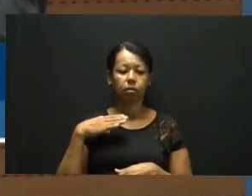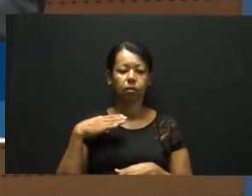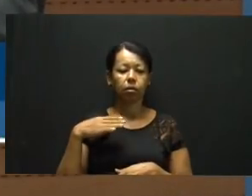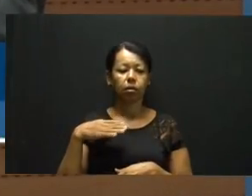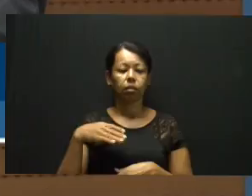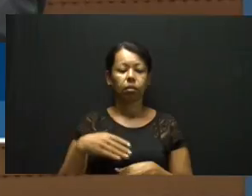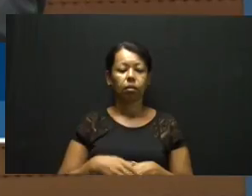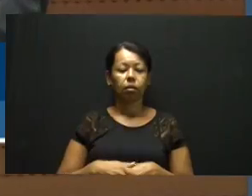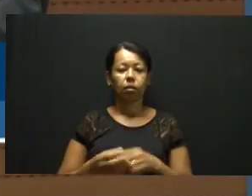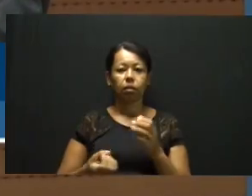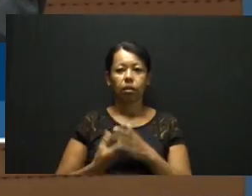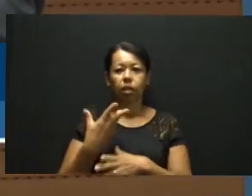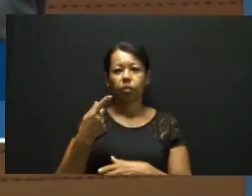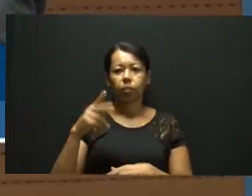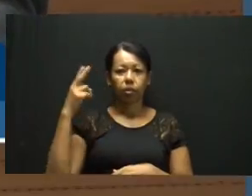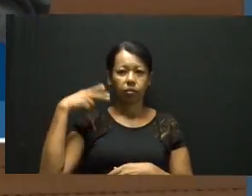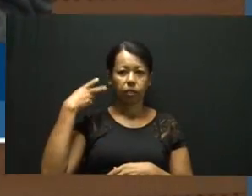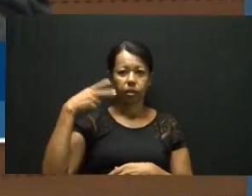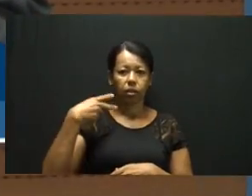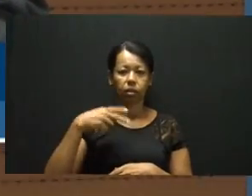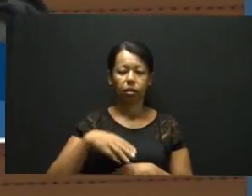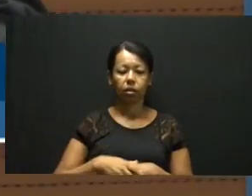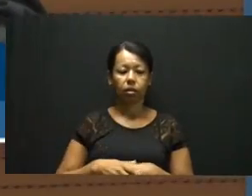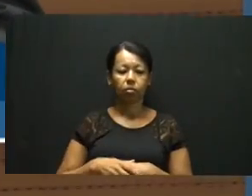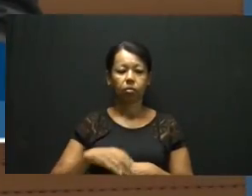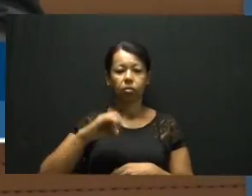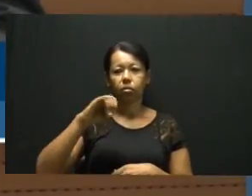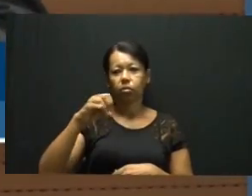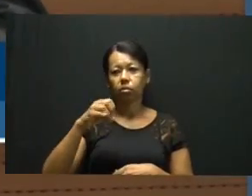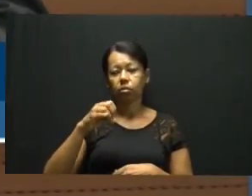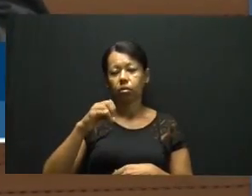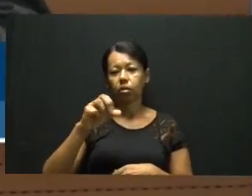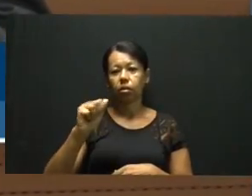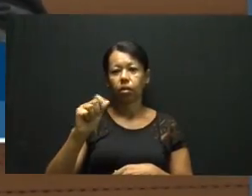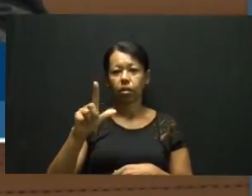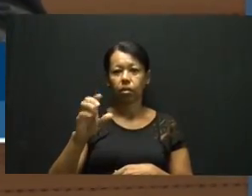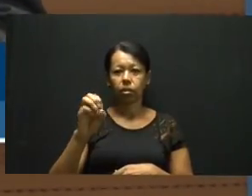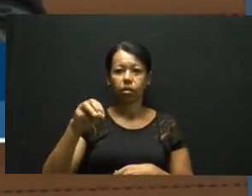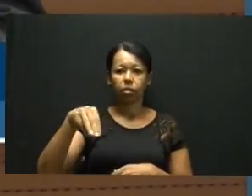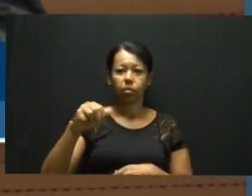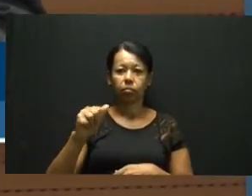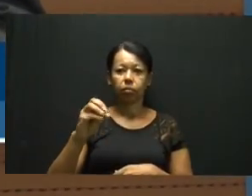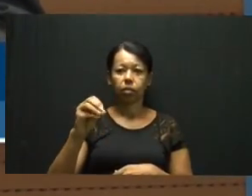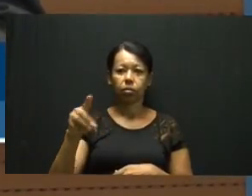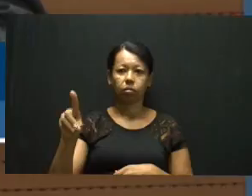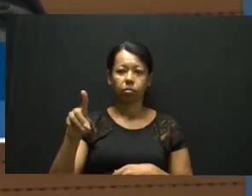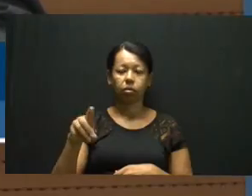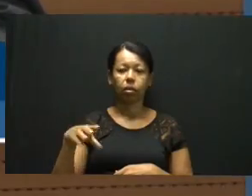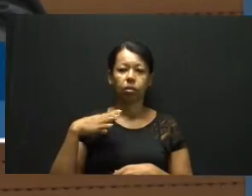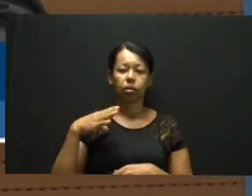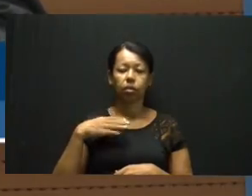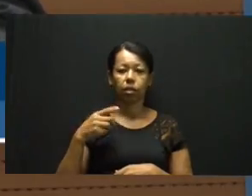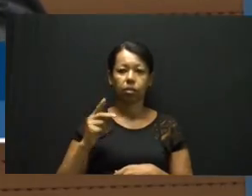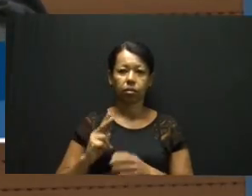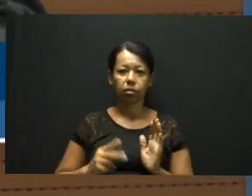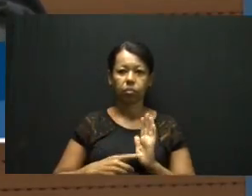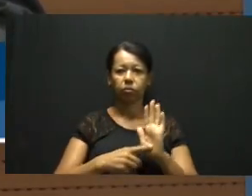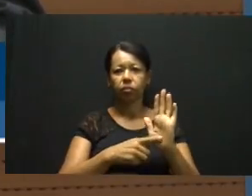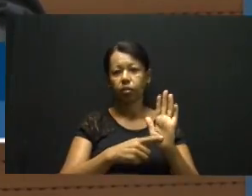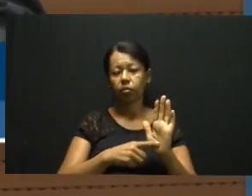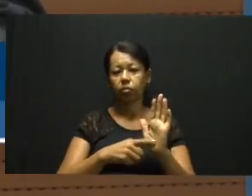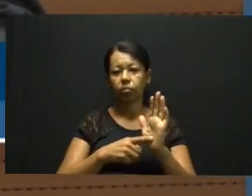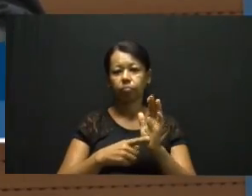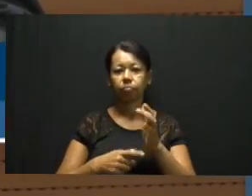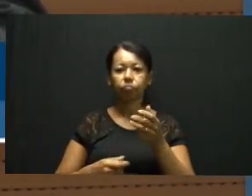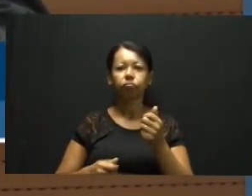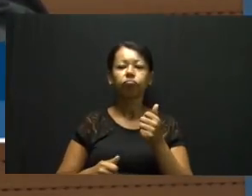31/3155/2017, de autoria do então vereador José Roberto Azolini Soares. É certo que nossa cidade sempre revelou grandes atletas de nível